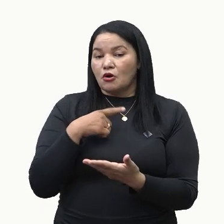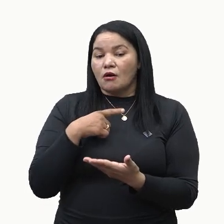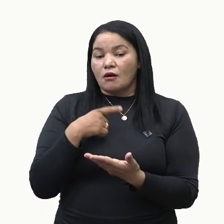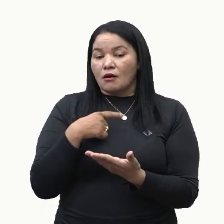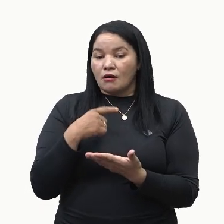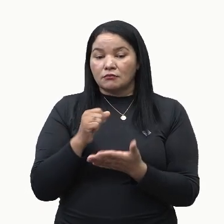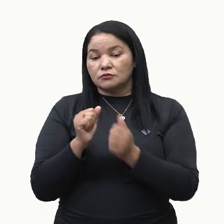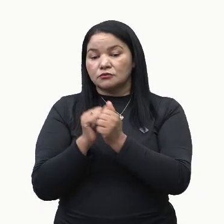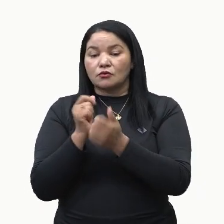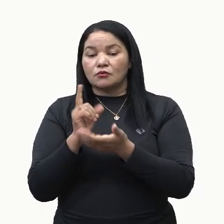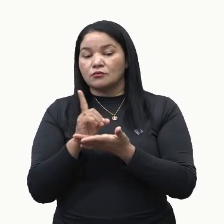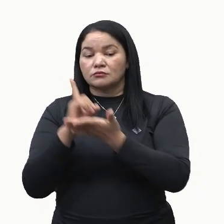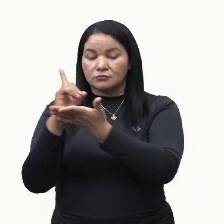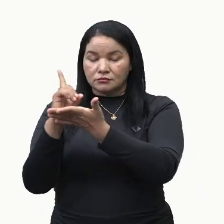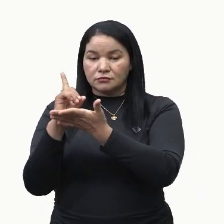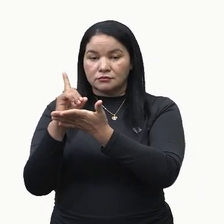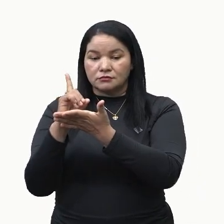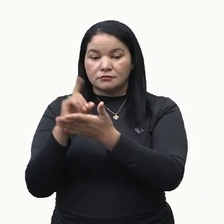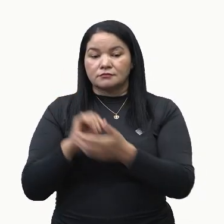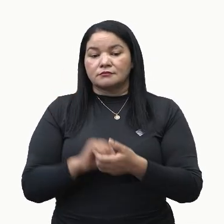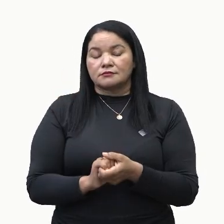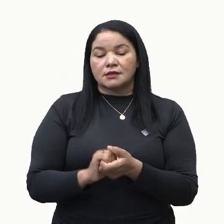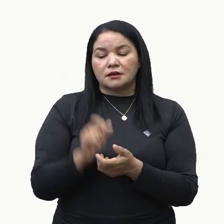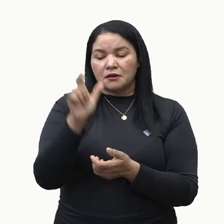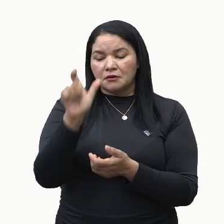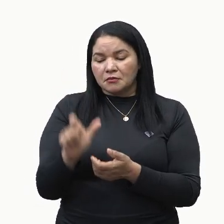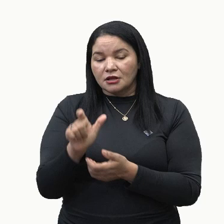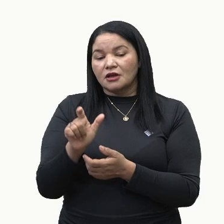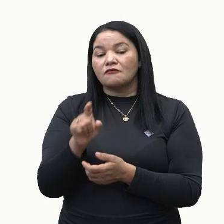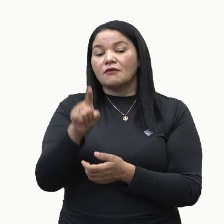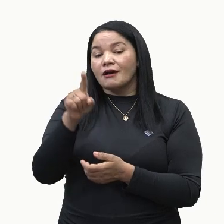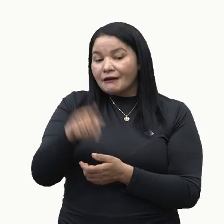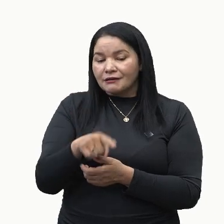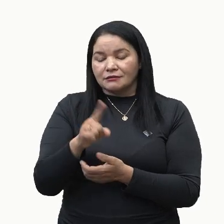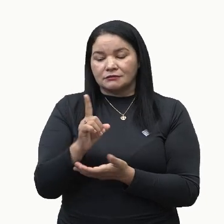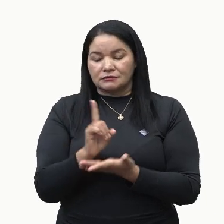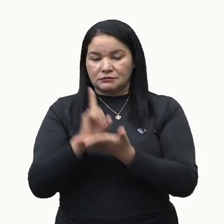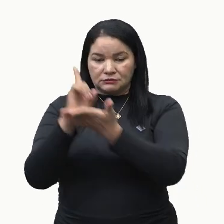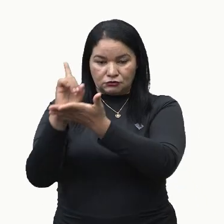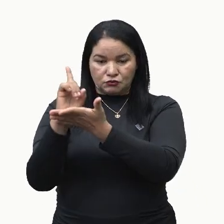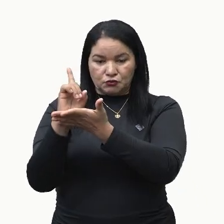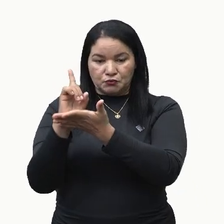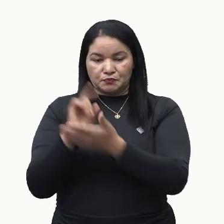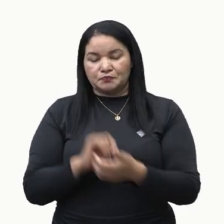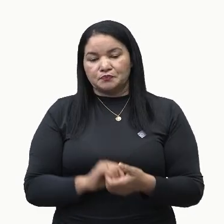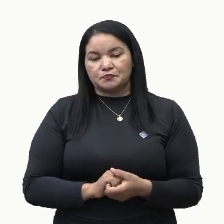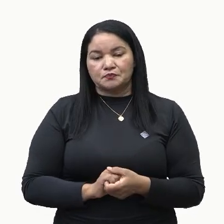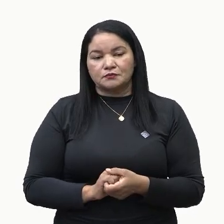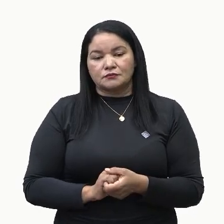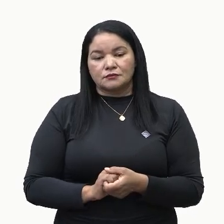E a palavra era Deus. Então, notem aí que nós temos aqui, ó.